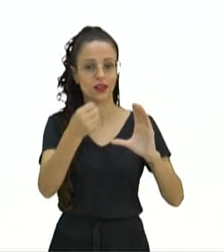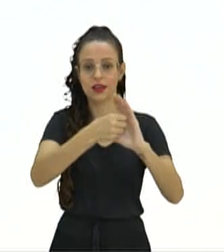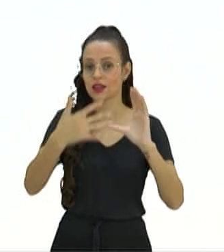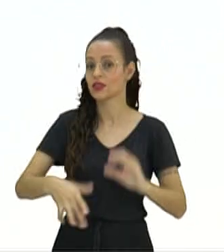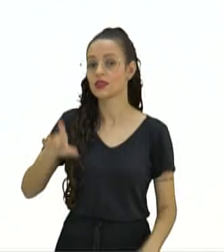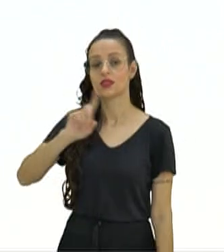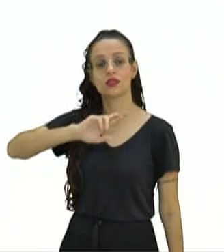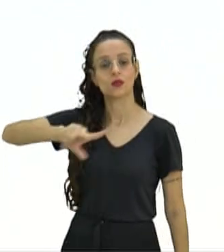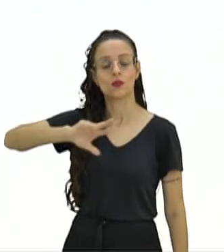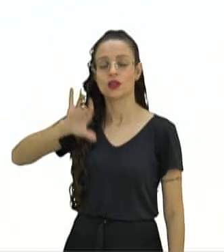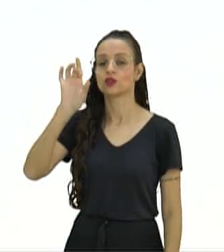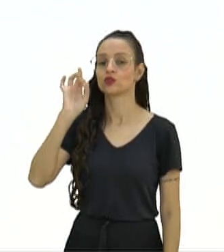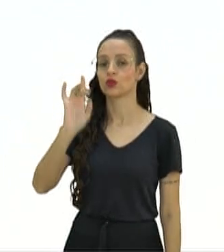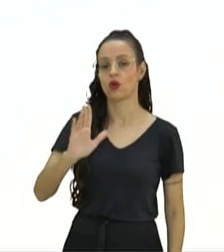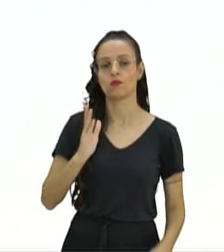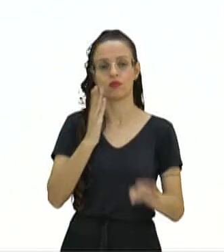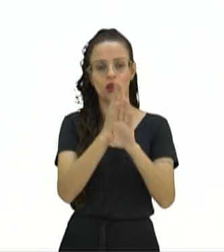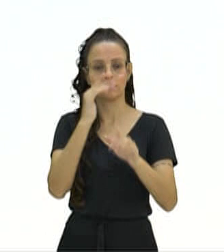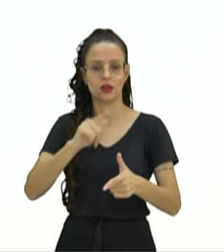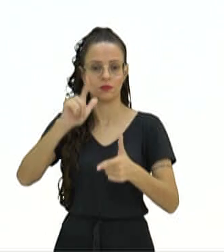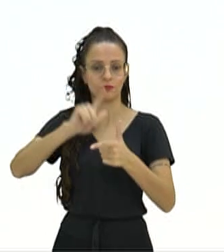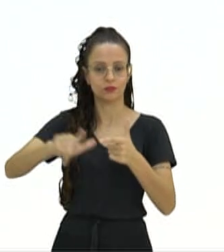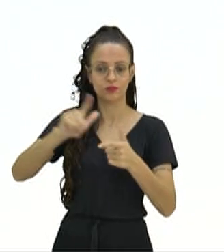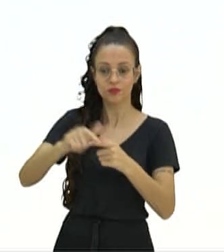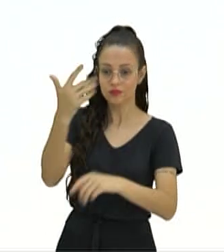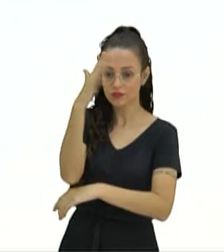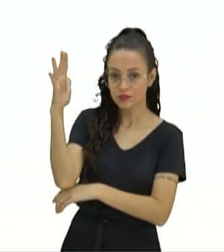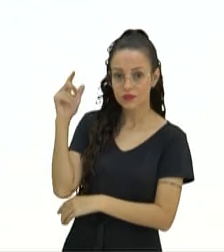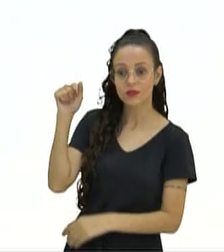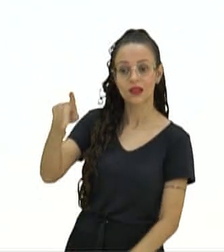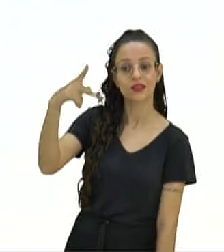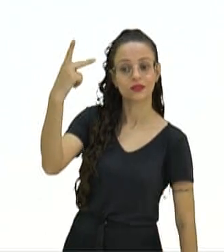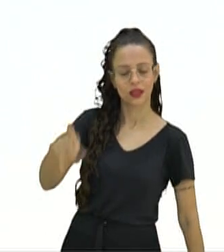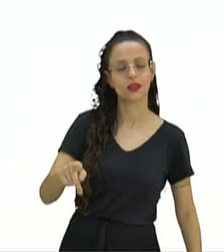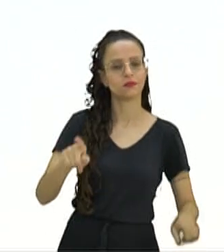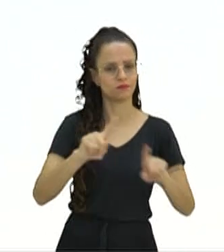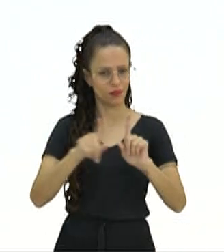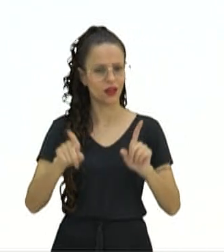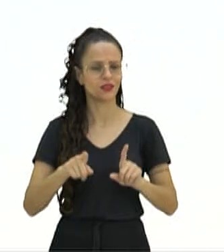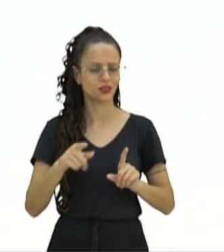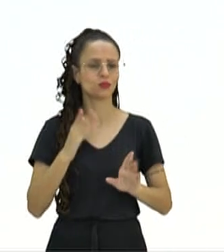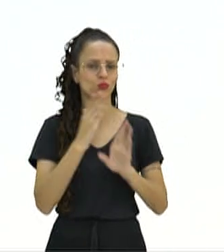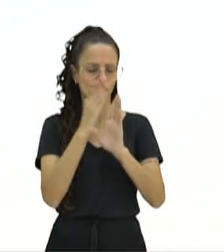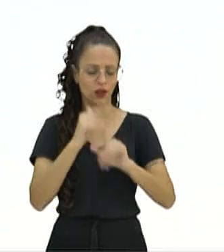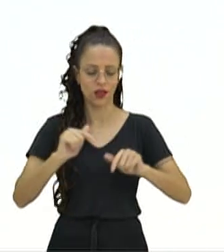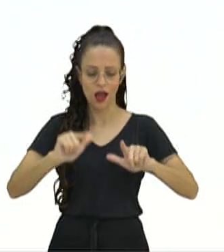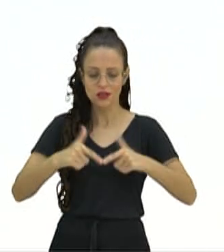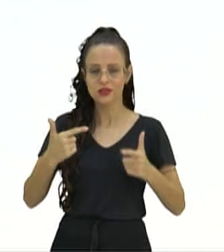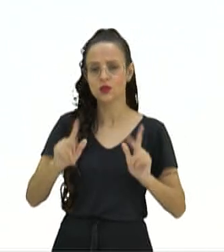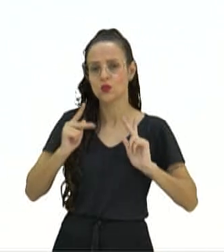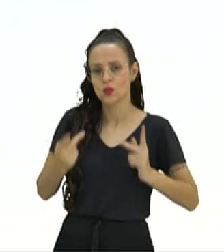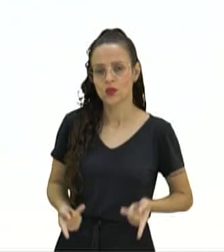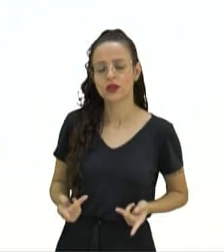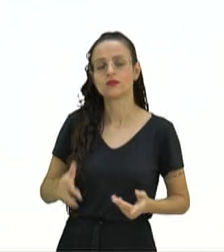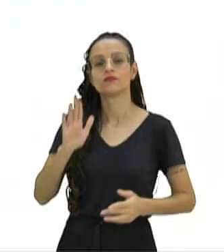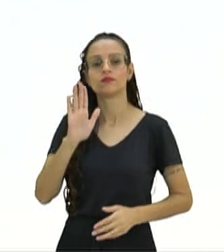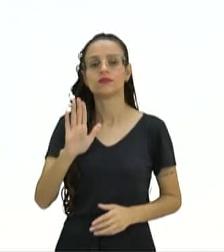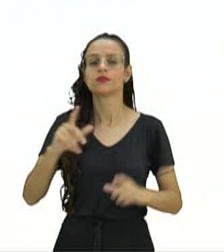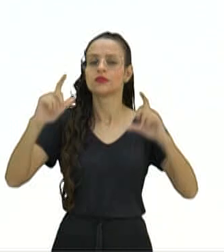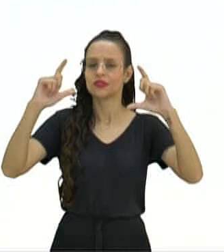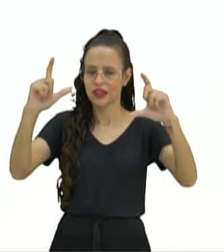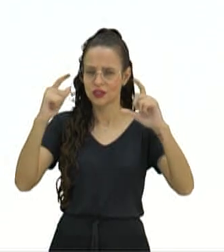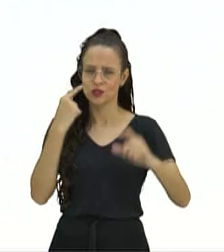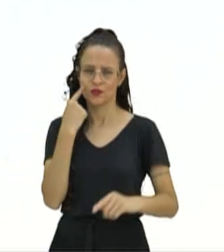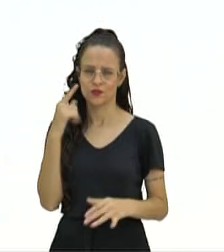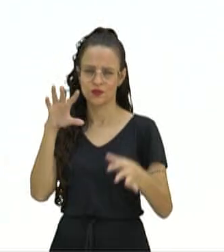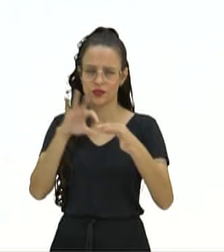não somente aos problemas relacionados à natureza, mas decorrentes da ação da sociedade. A partir da afirmação acima, nós